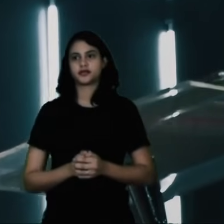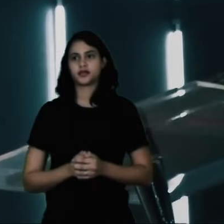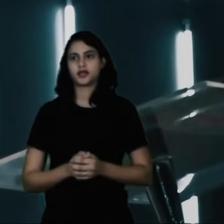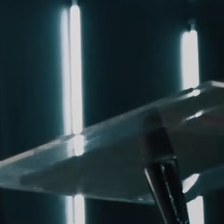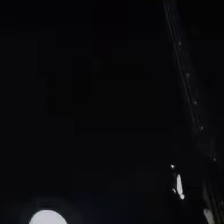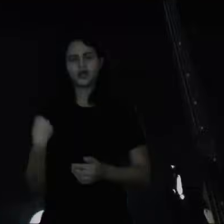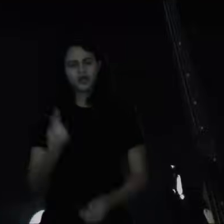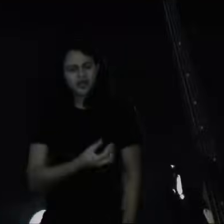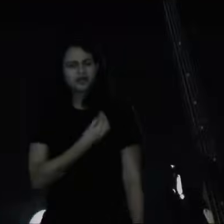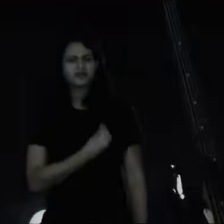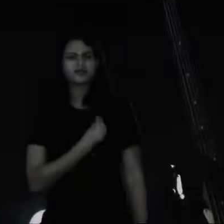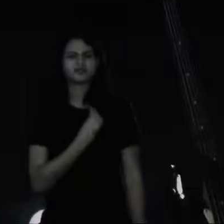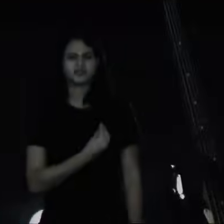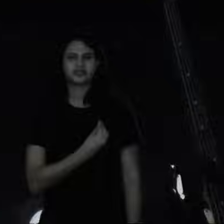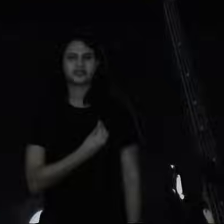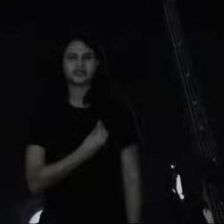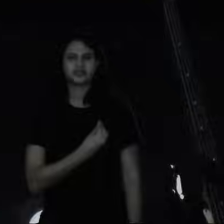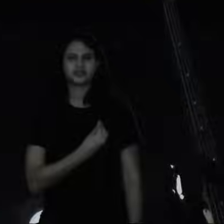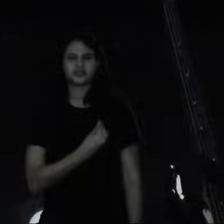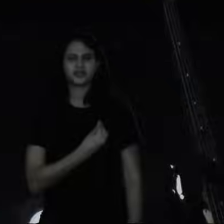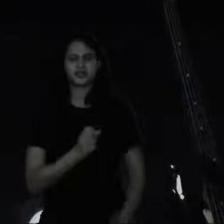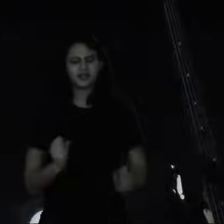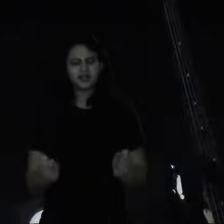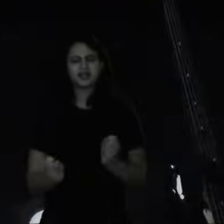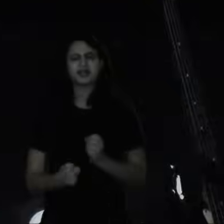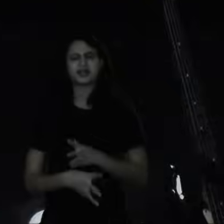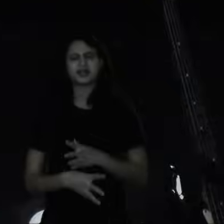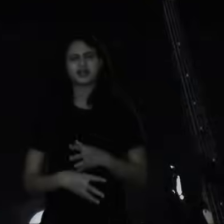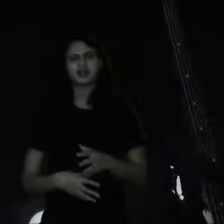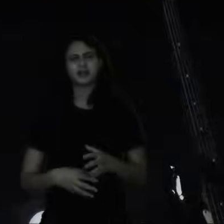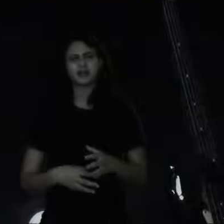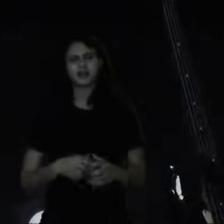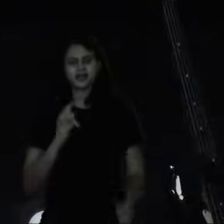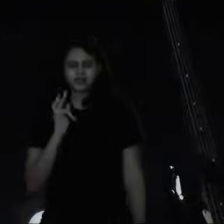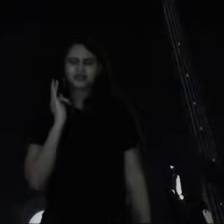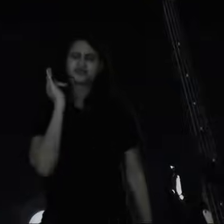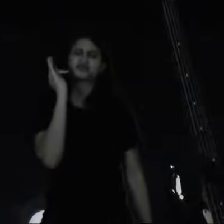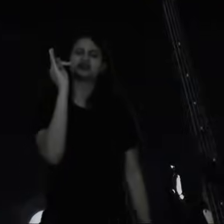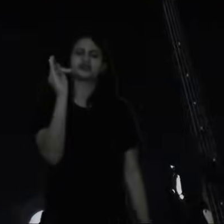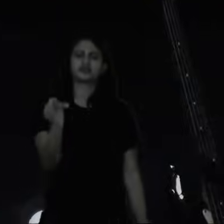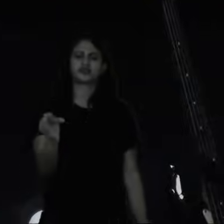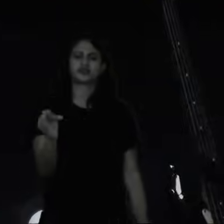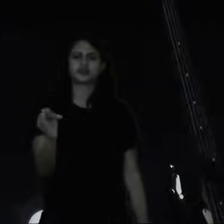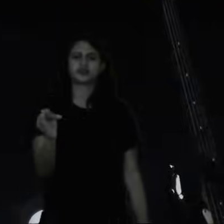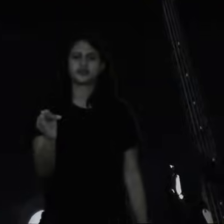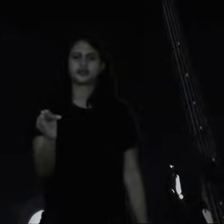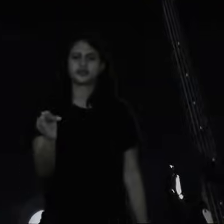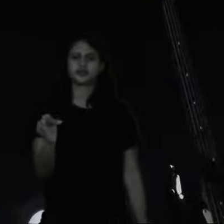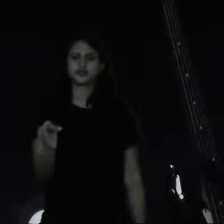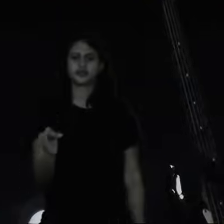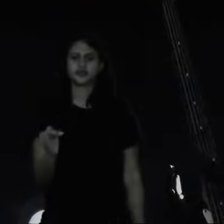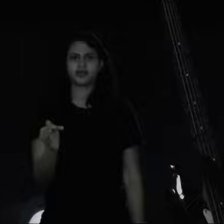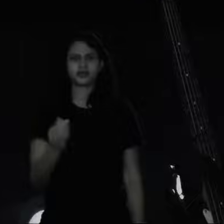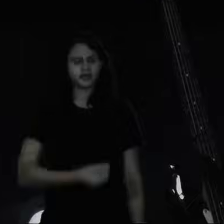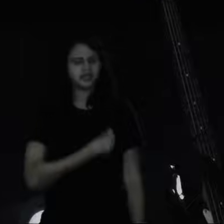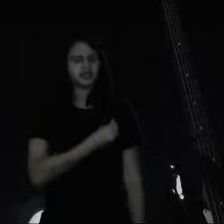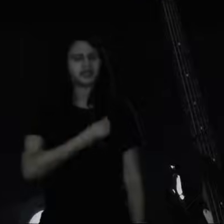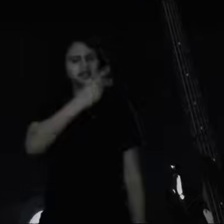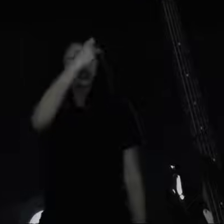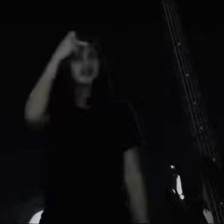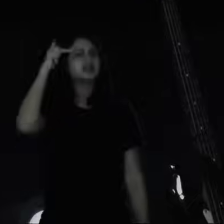acaba sendo um reflexo que eu vou ter na vida das outras pessoas.